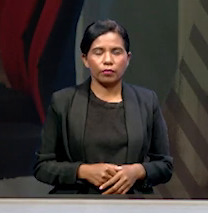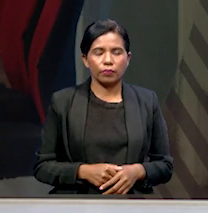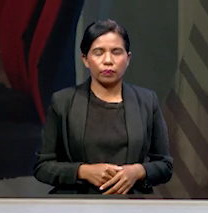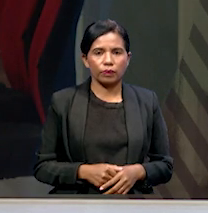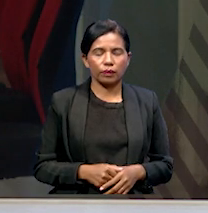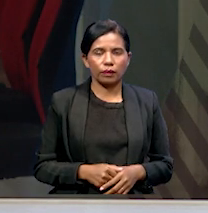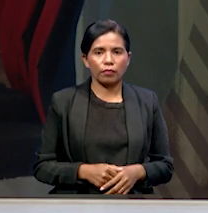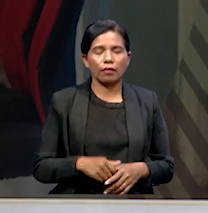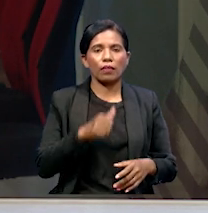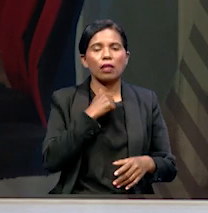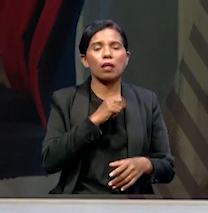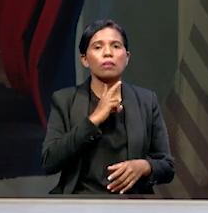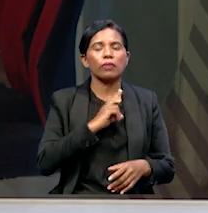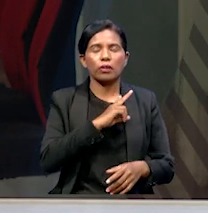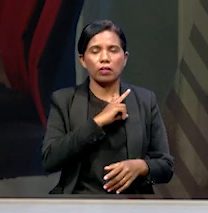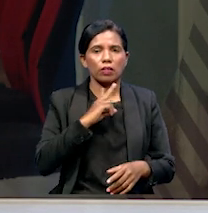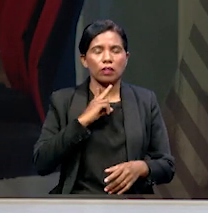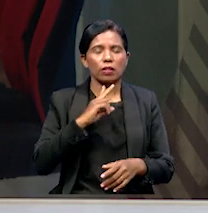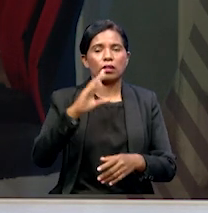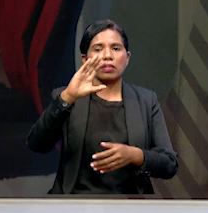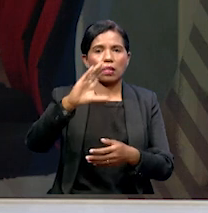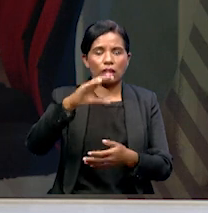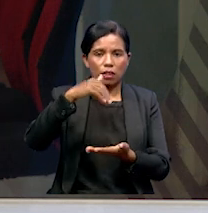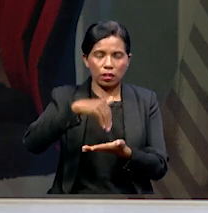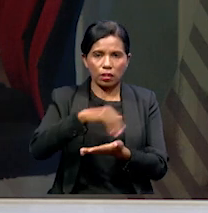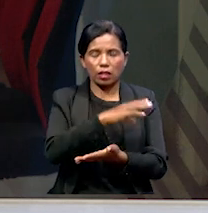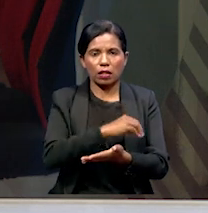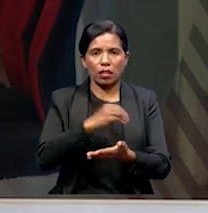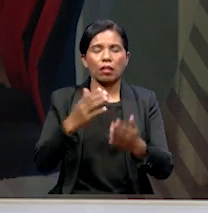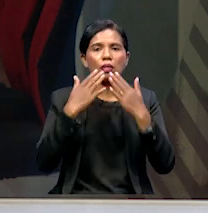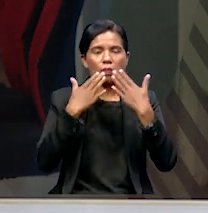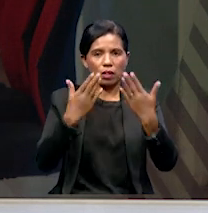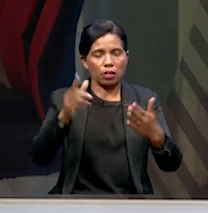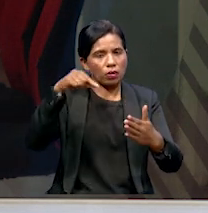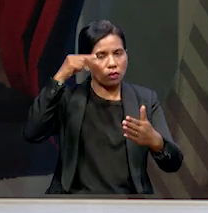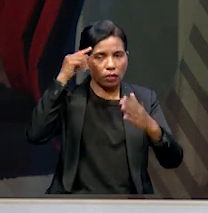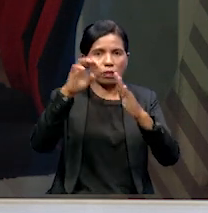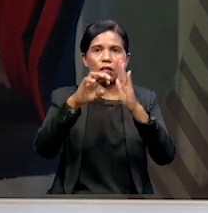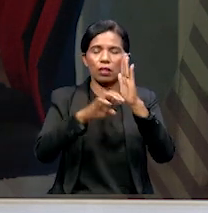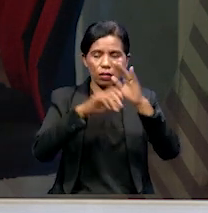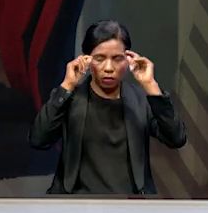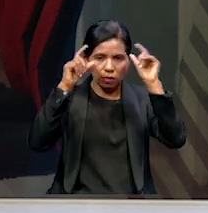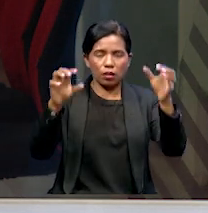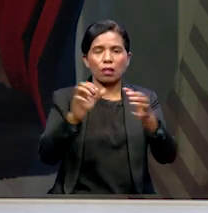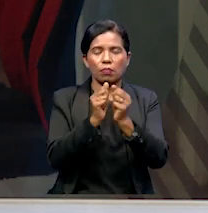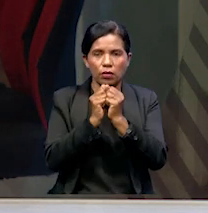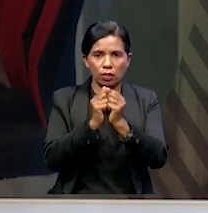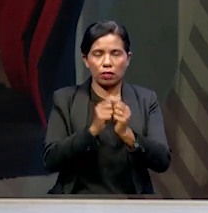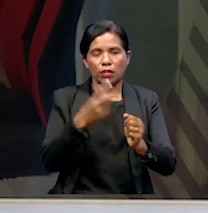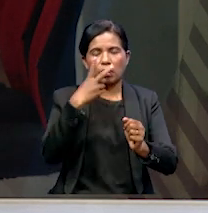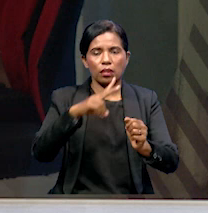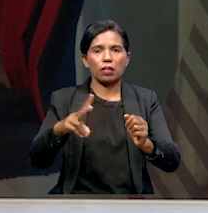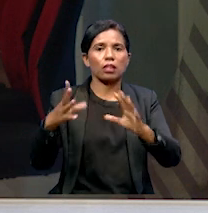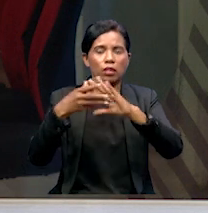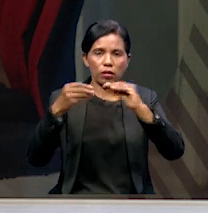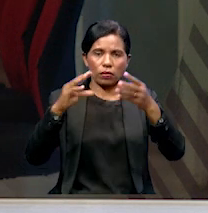Dom Virgílio Carreal do Carmo da Silva, SDB, agradece ao Governo do Estado de Timor-Leste em acompanhamento durante o consistório da